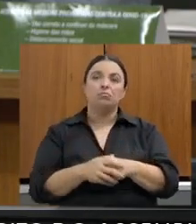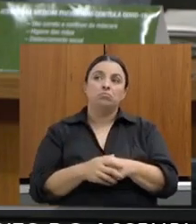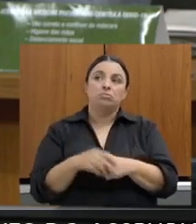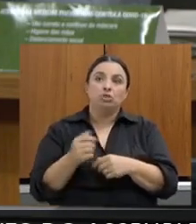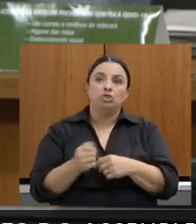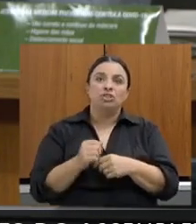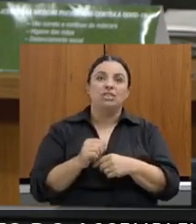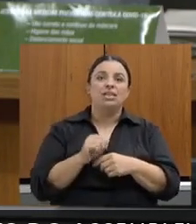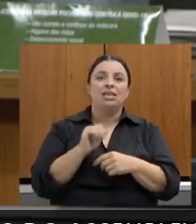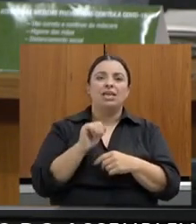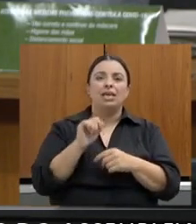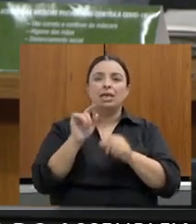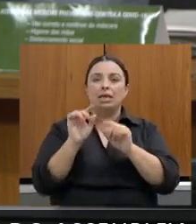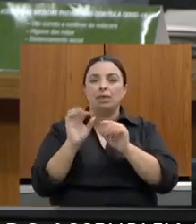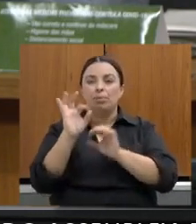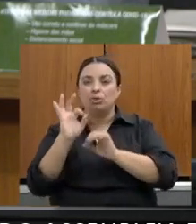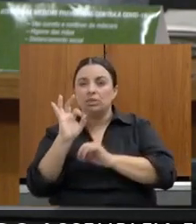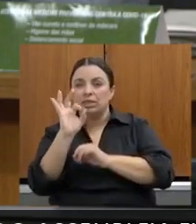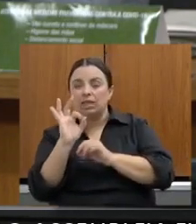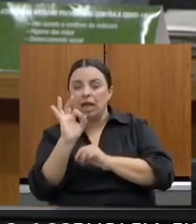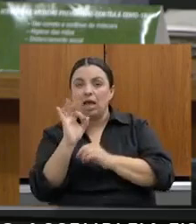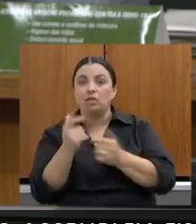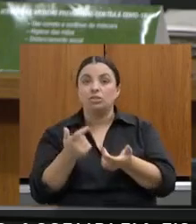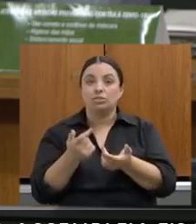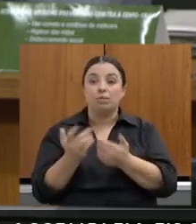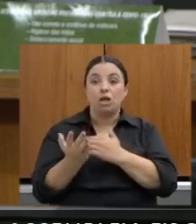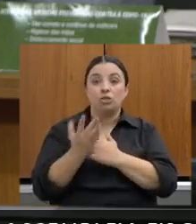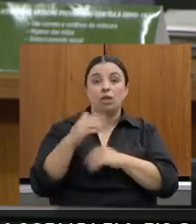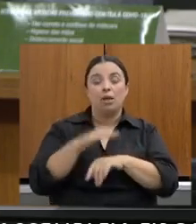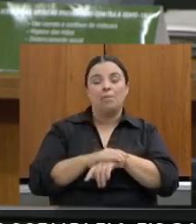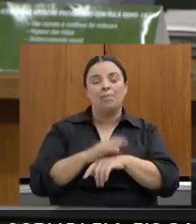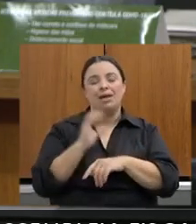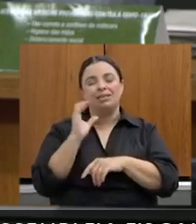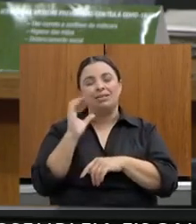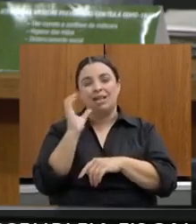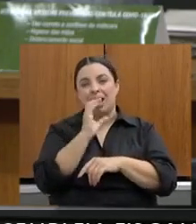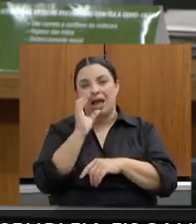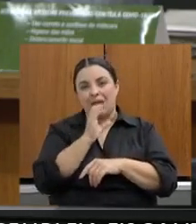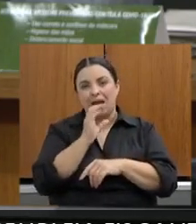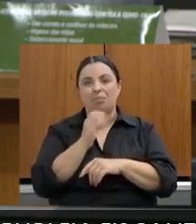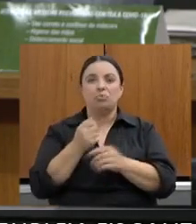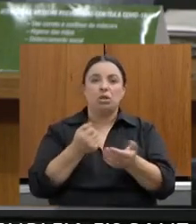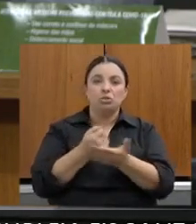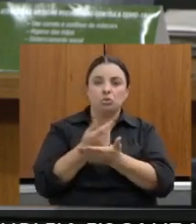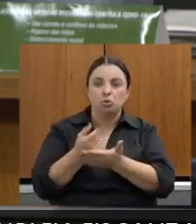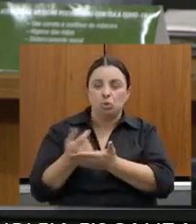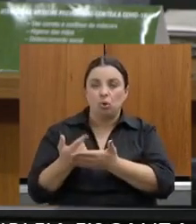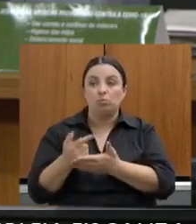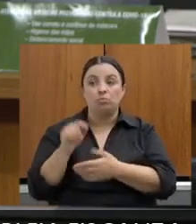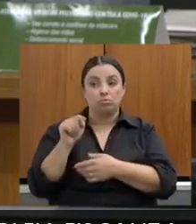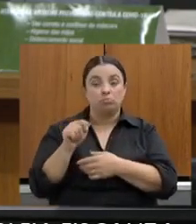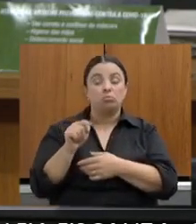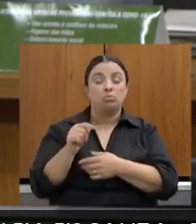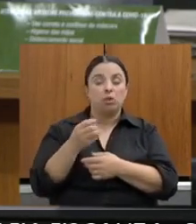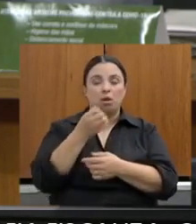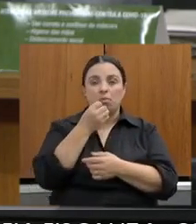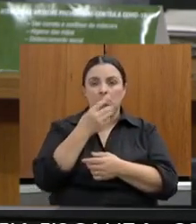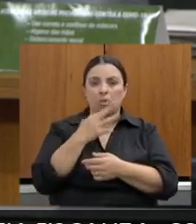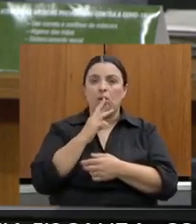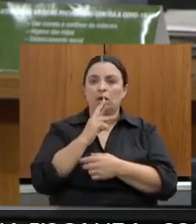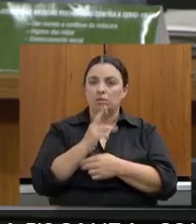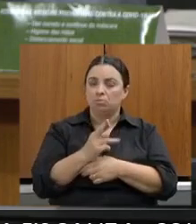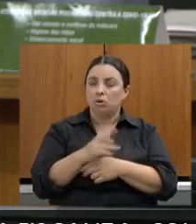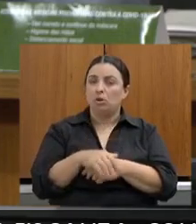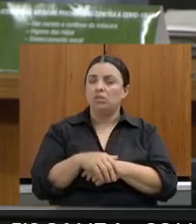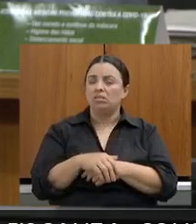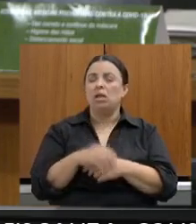itens para o acelerar as nossas requisições temos conseguido um bom resultado claro que ainda Precisa sempre